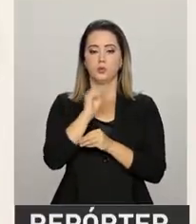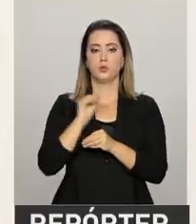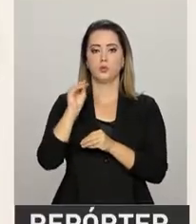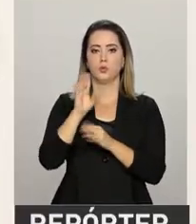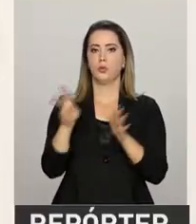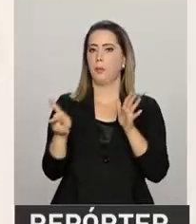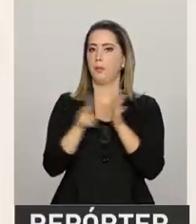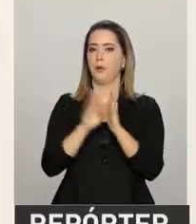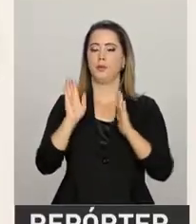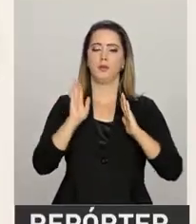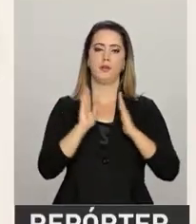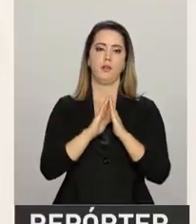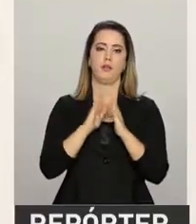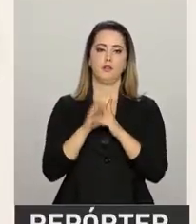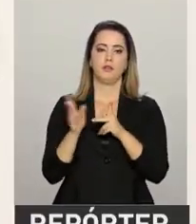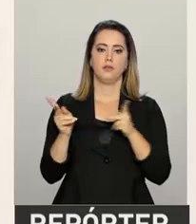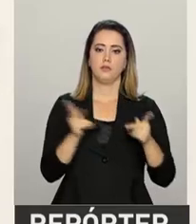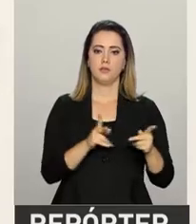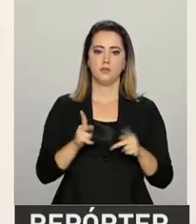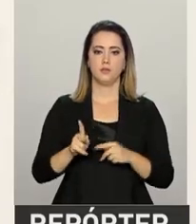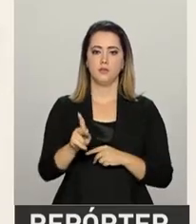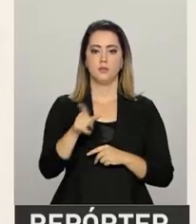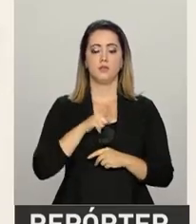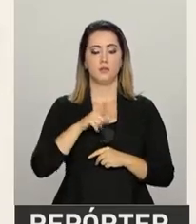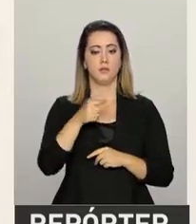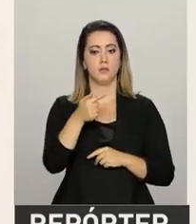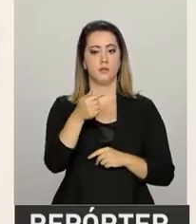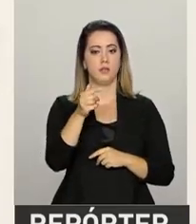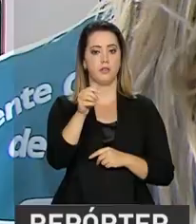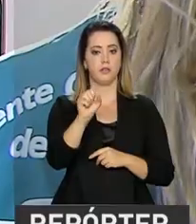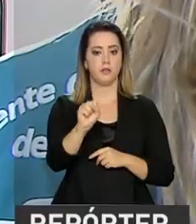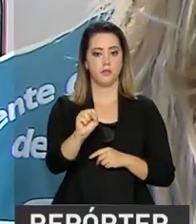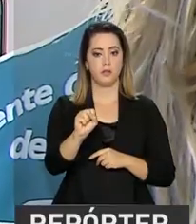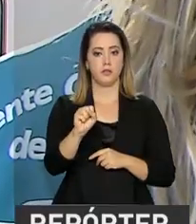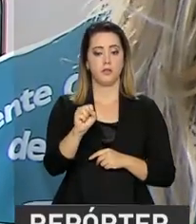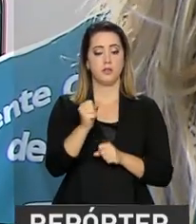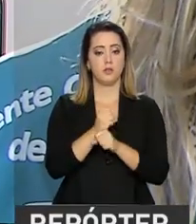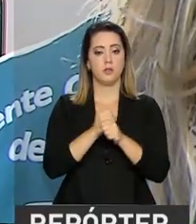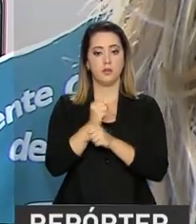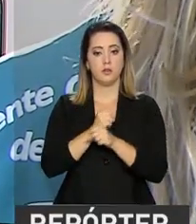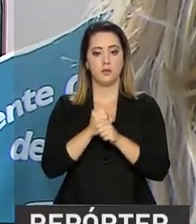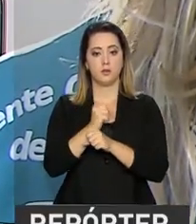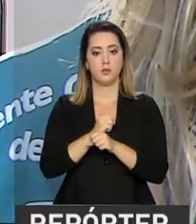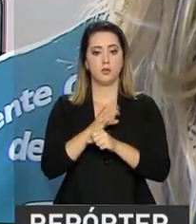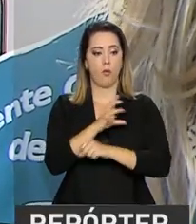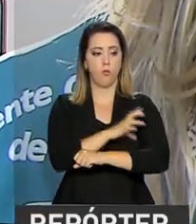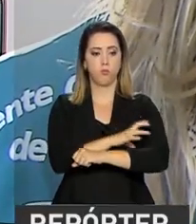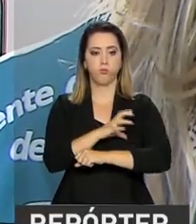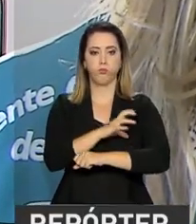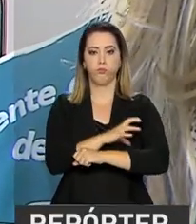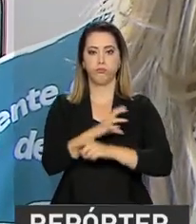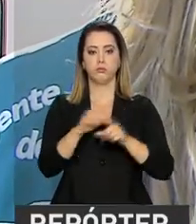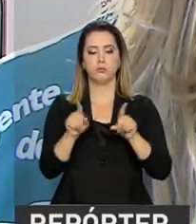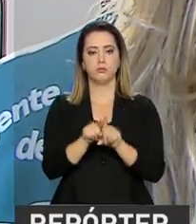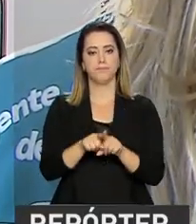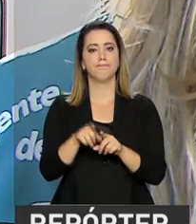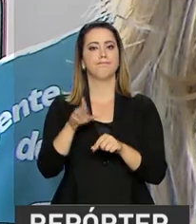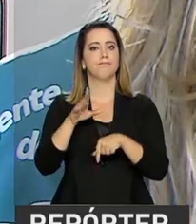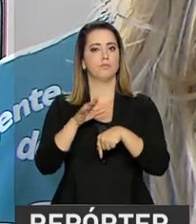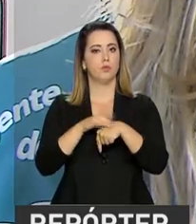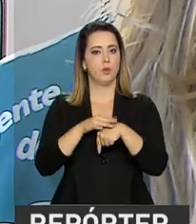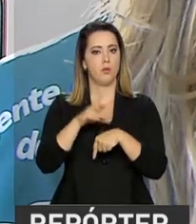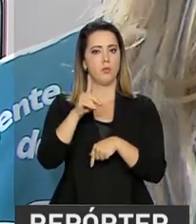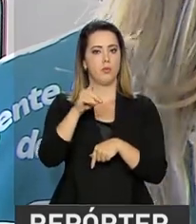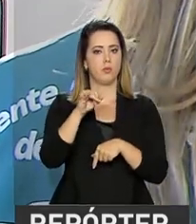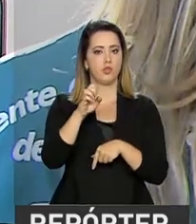visitas são freqüentes porque dona da obra que tem 78 anos sofre de hipertensão e diabetes doenças